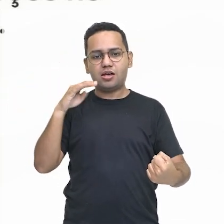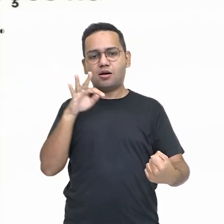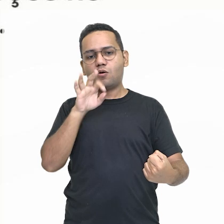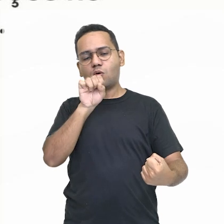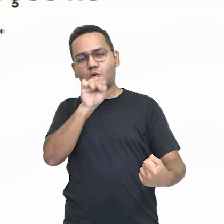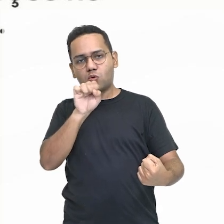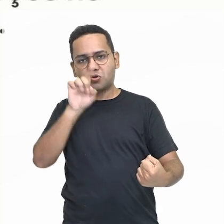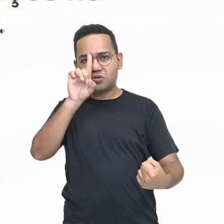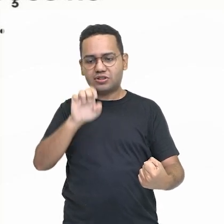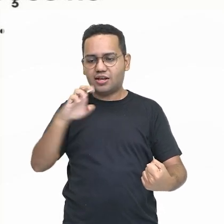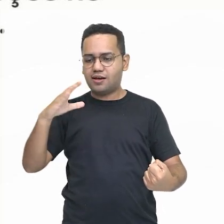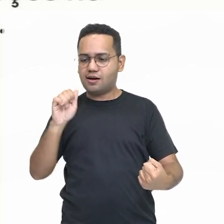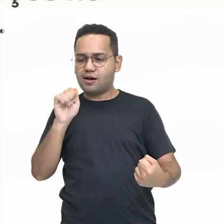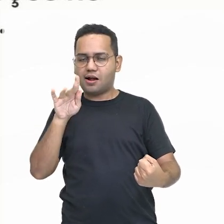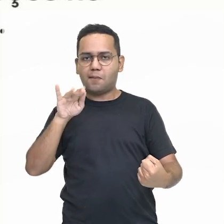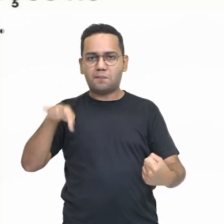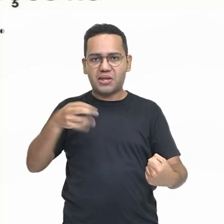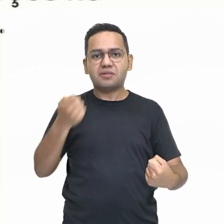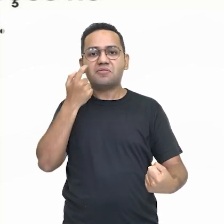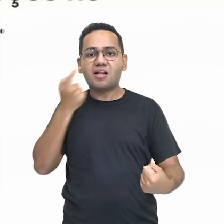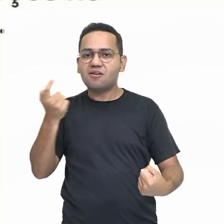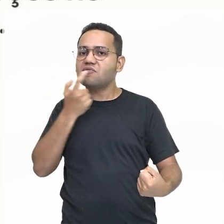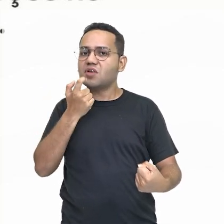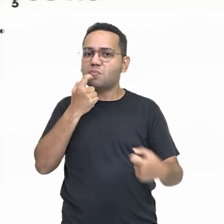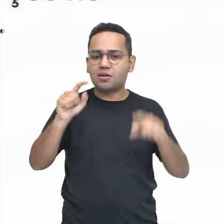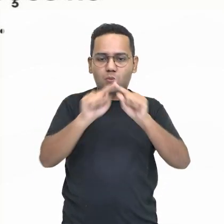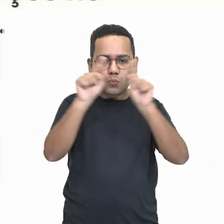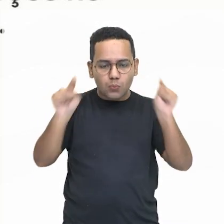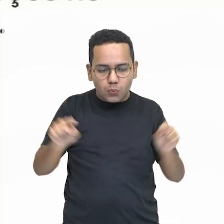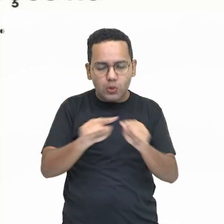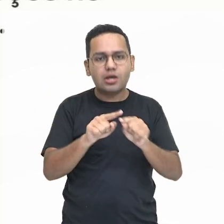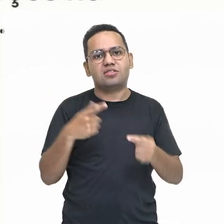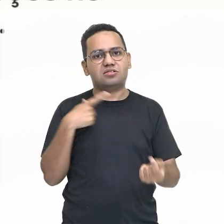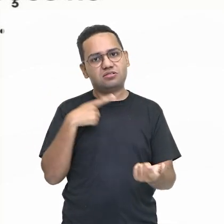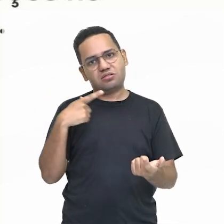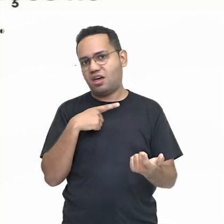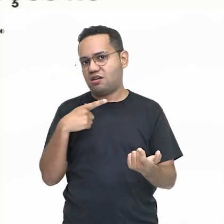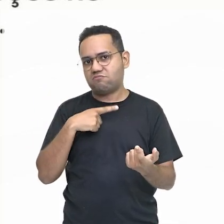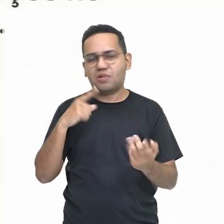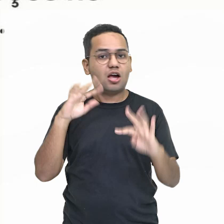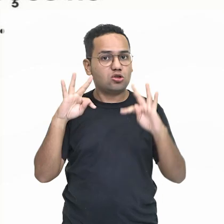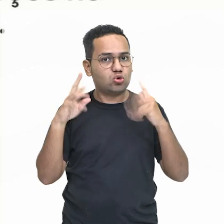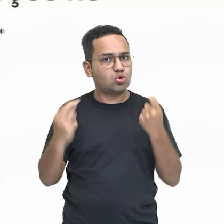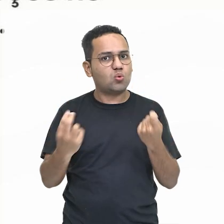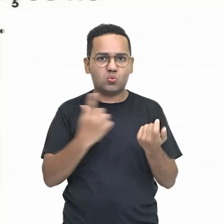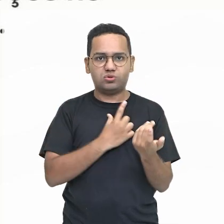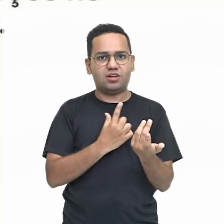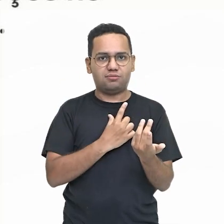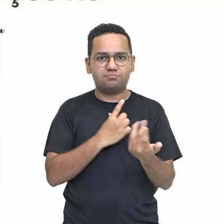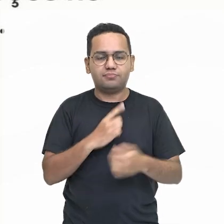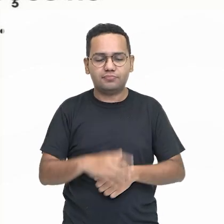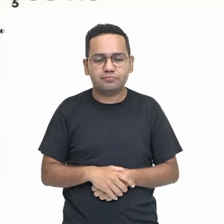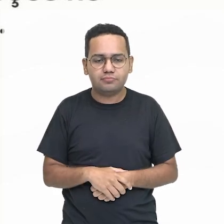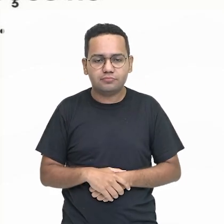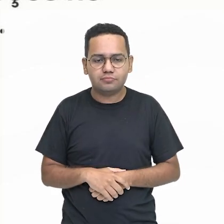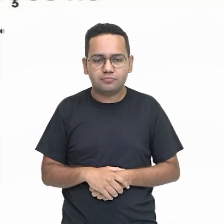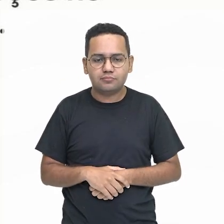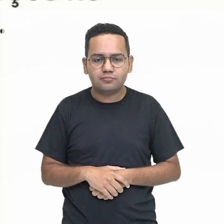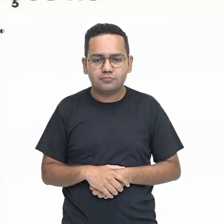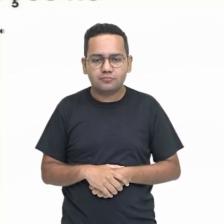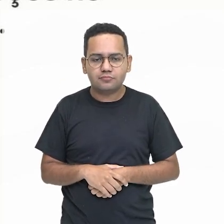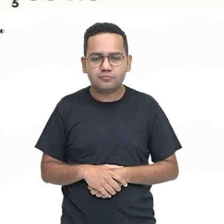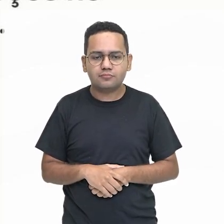cabeça estão presentes na maioria dos veículos atuais, uma vez que existe